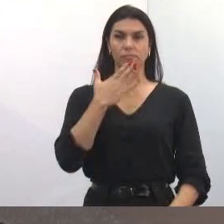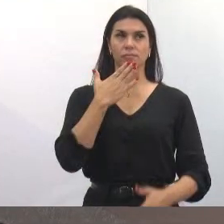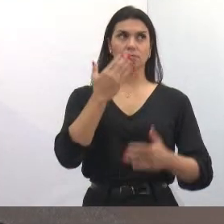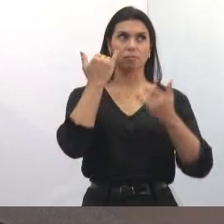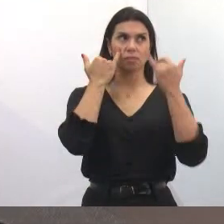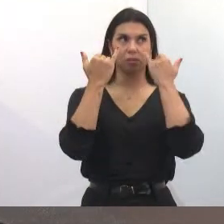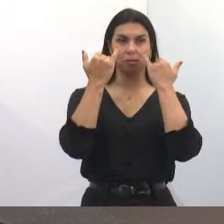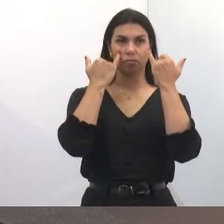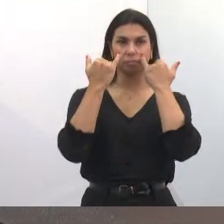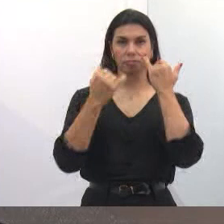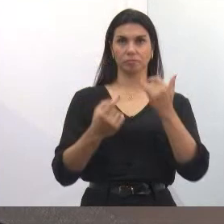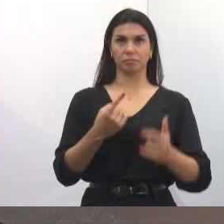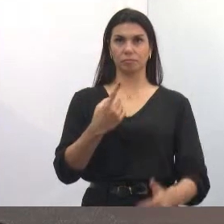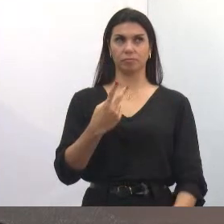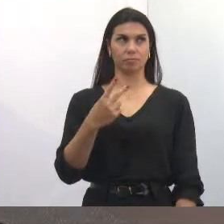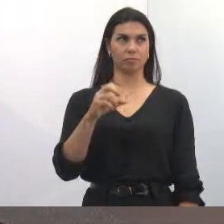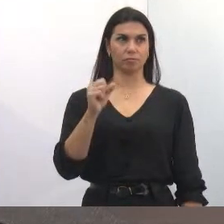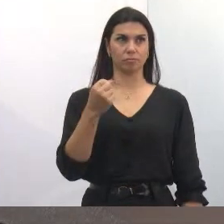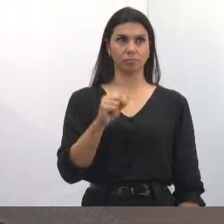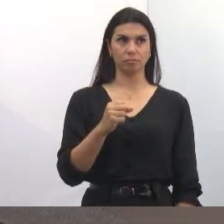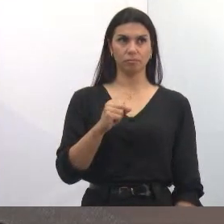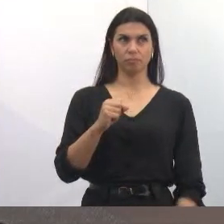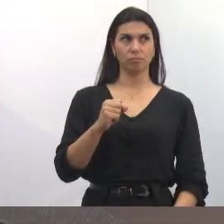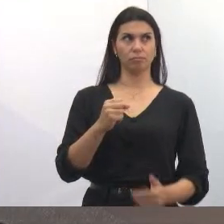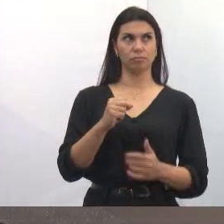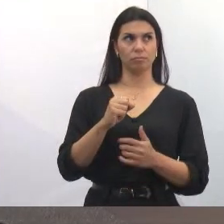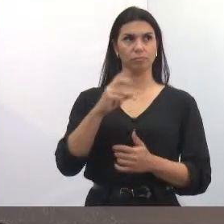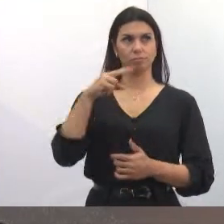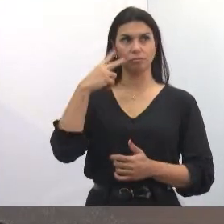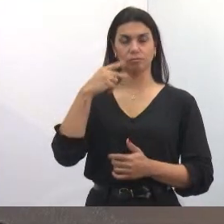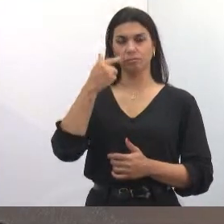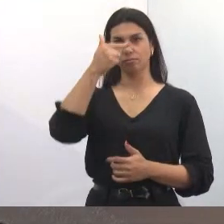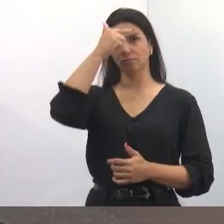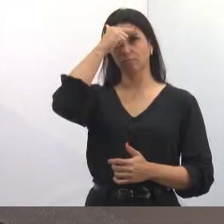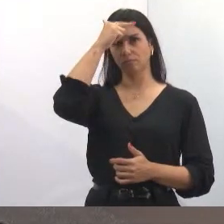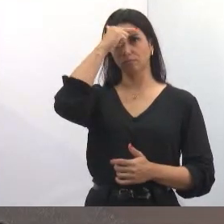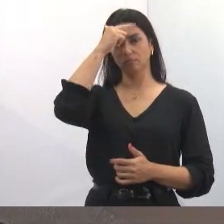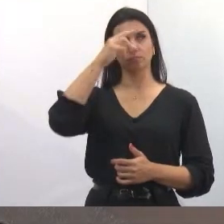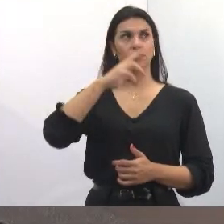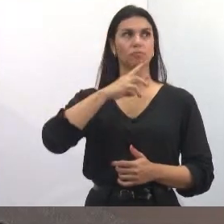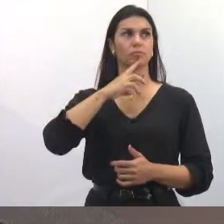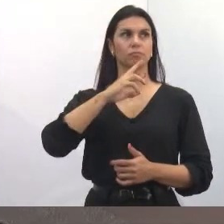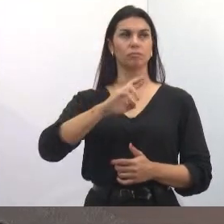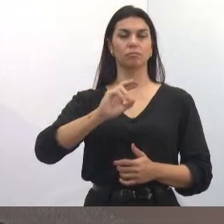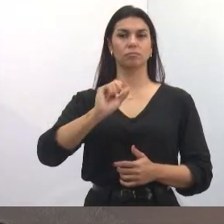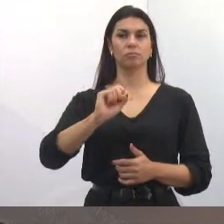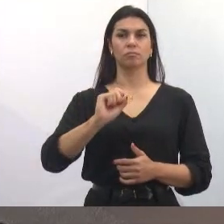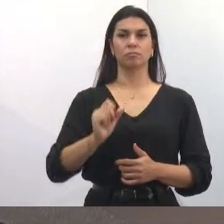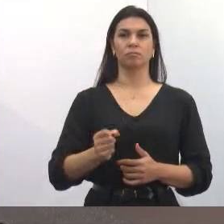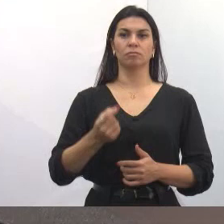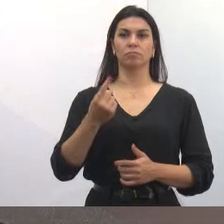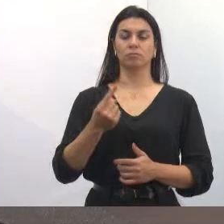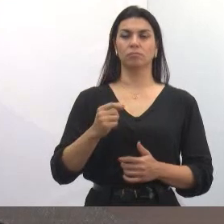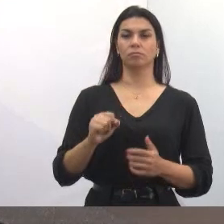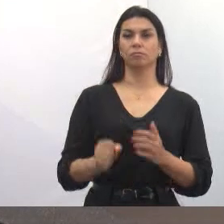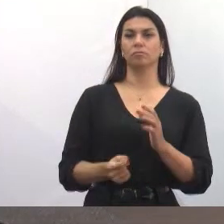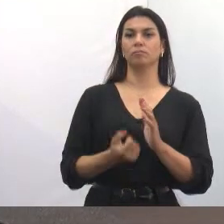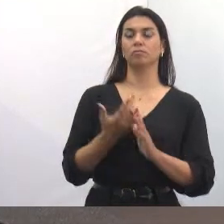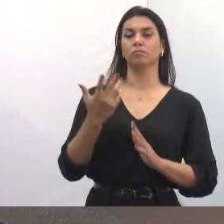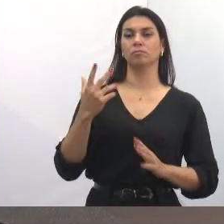informação 128/2024, realizado pelo vereador Luiz Flávio, apresentamos as seguintes respostas. Número 1. Qual a